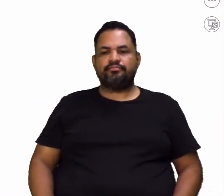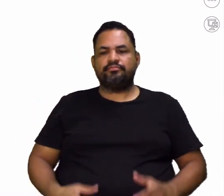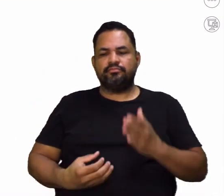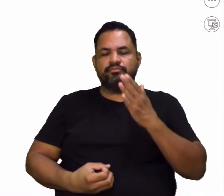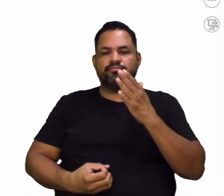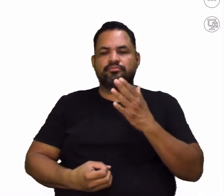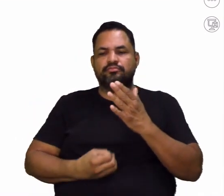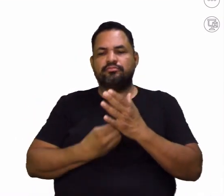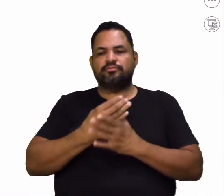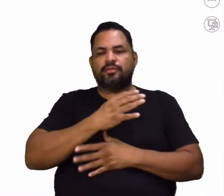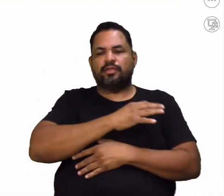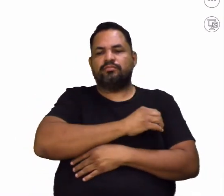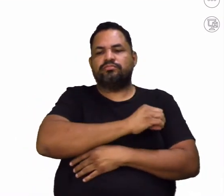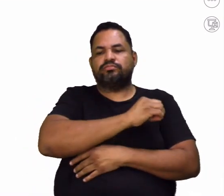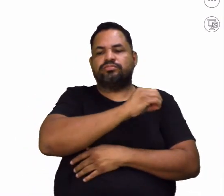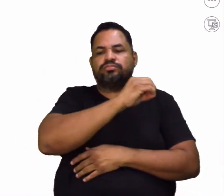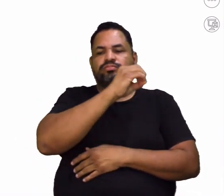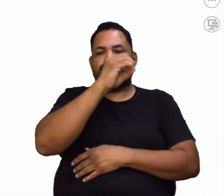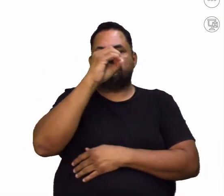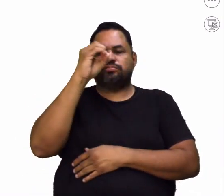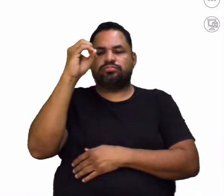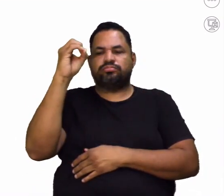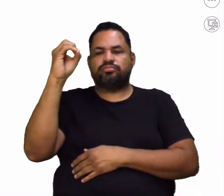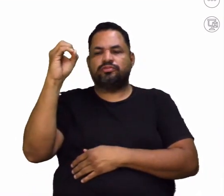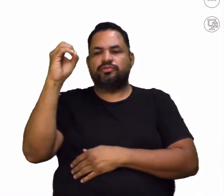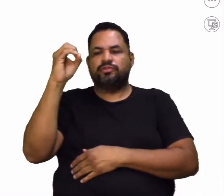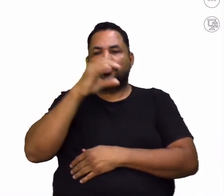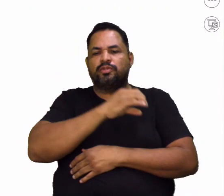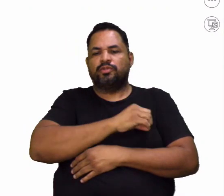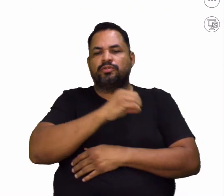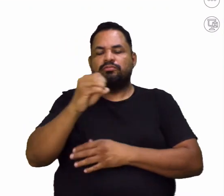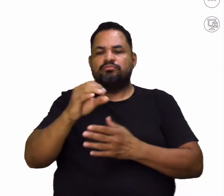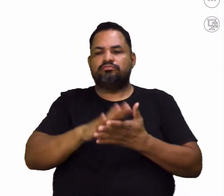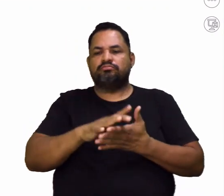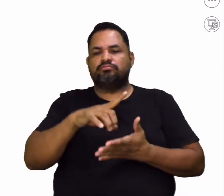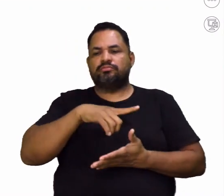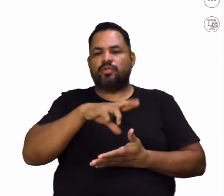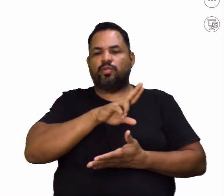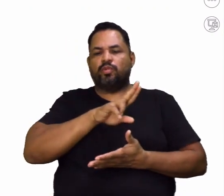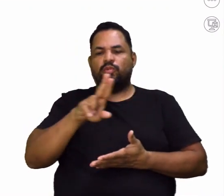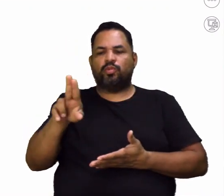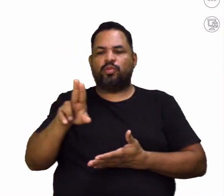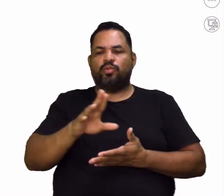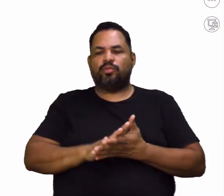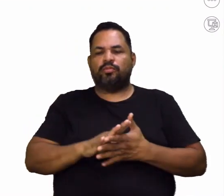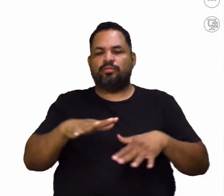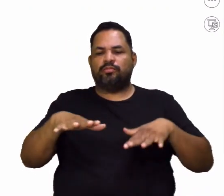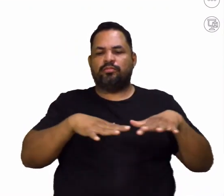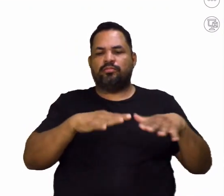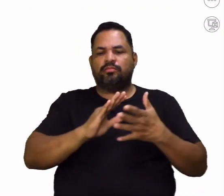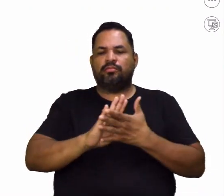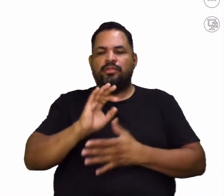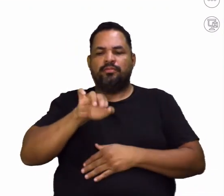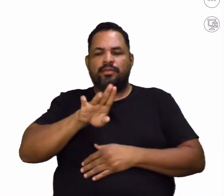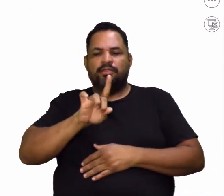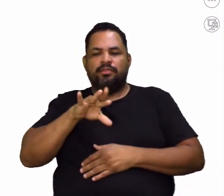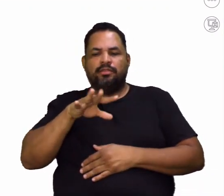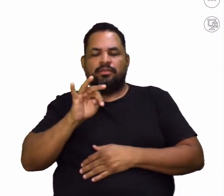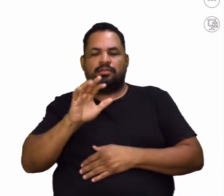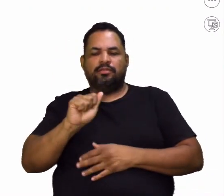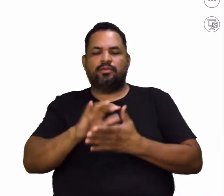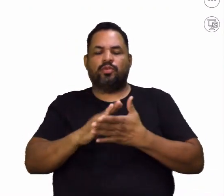nascer do sol né é a obra que deu nome ao movimento impressionista então aqui